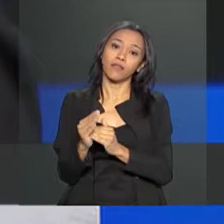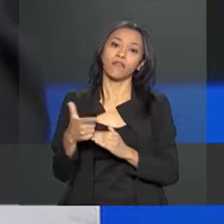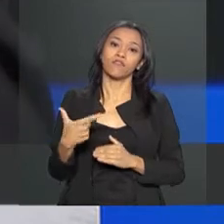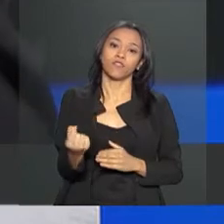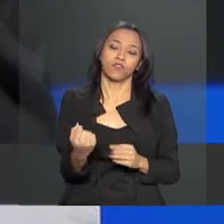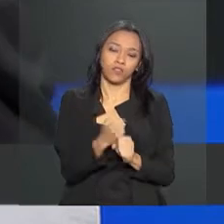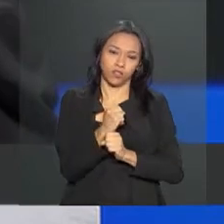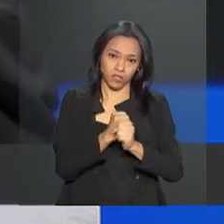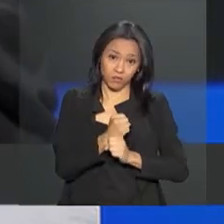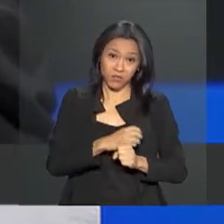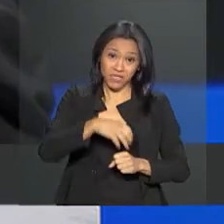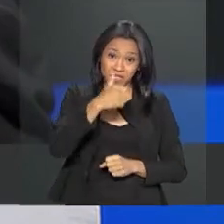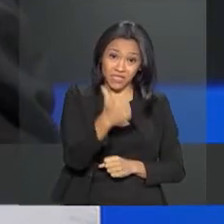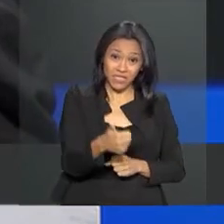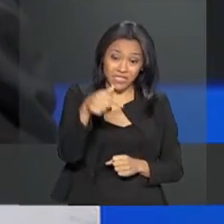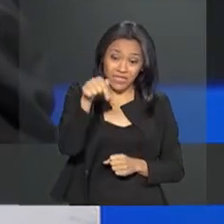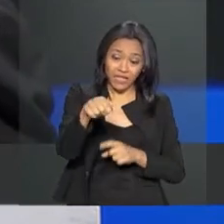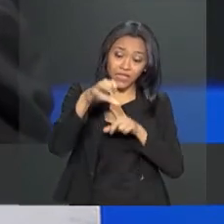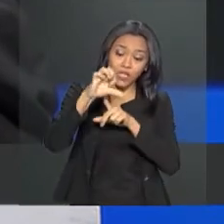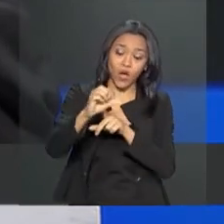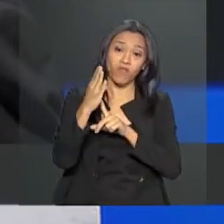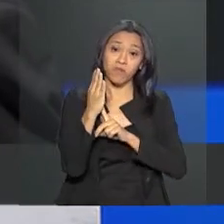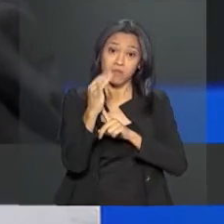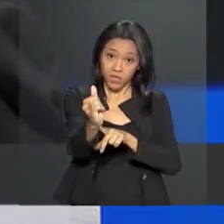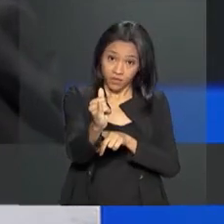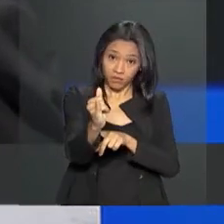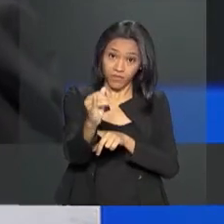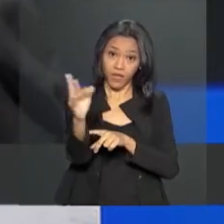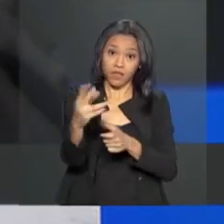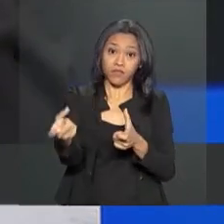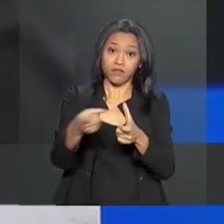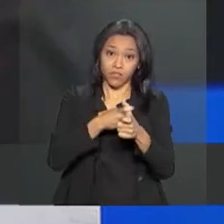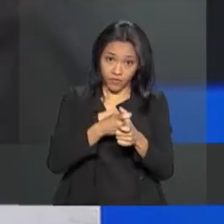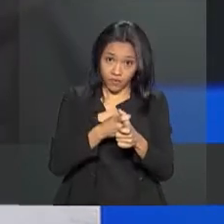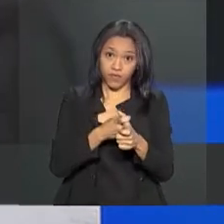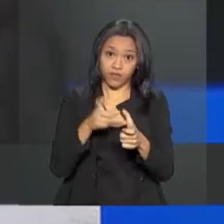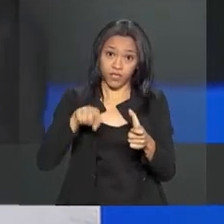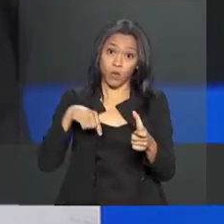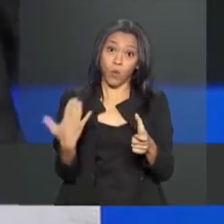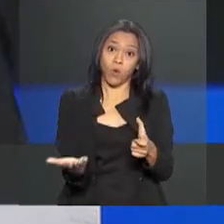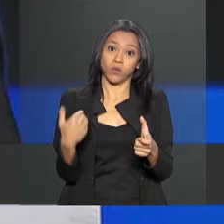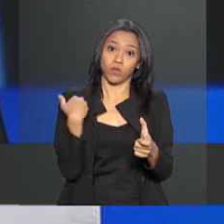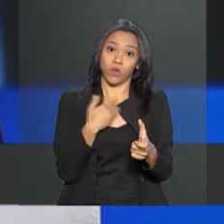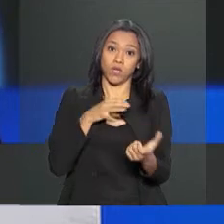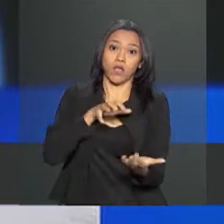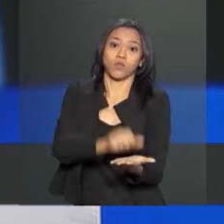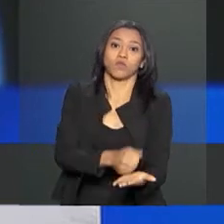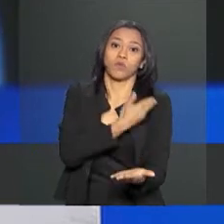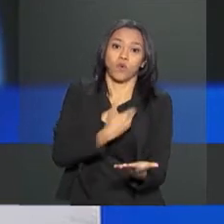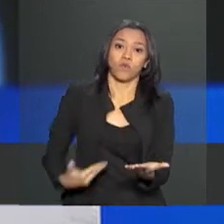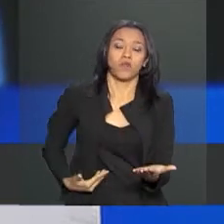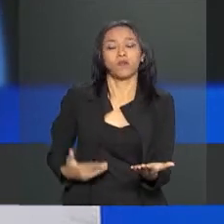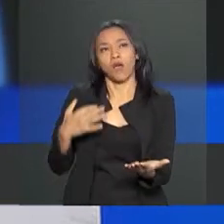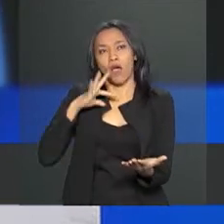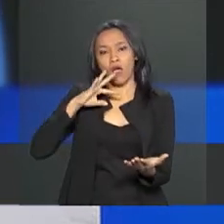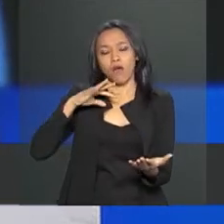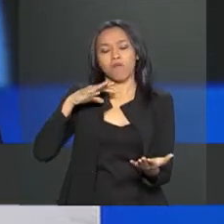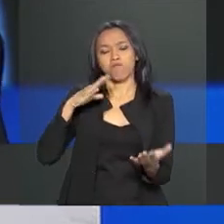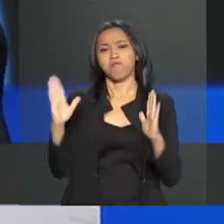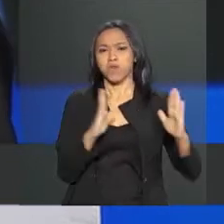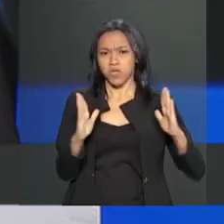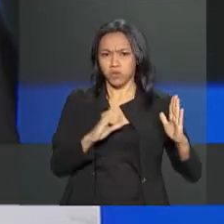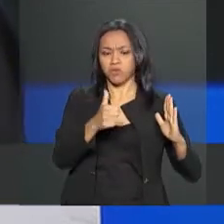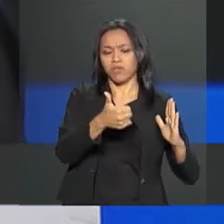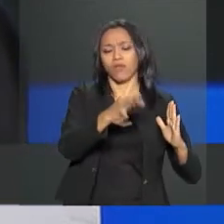bilhões de reais naquele momento, não é? Nós sabíamos que pelo menos em 10 anos não